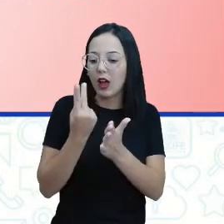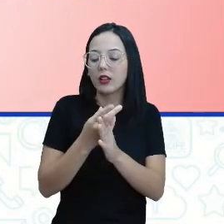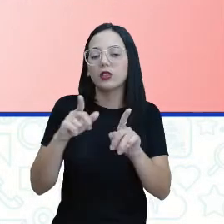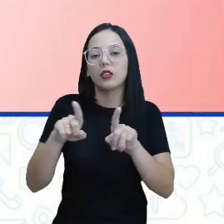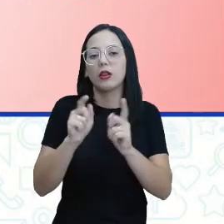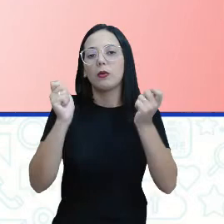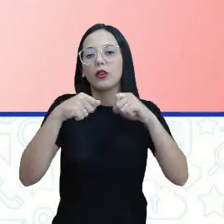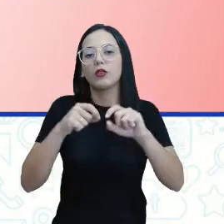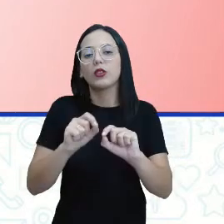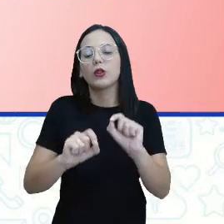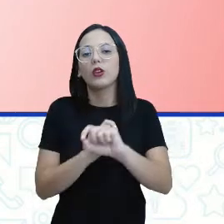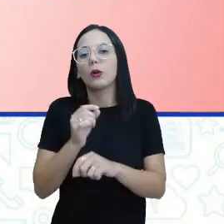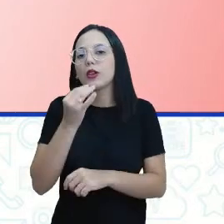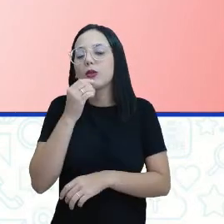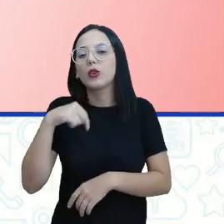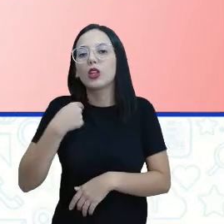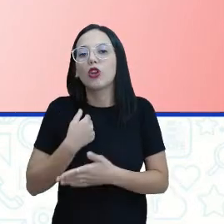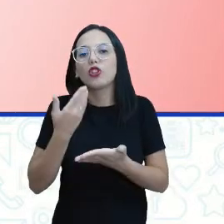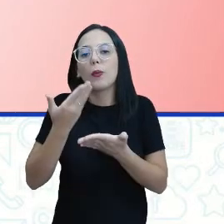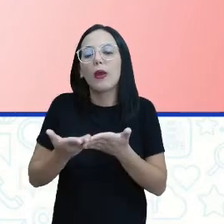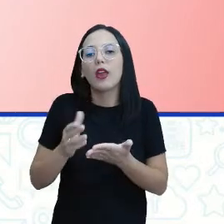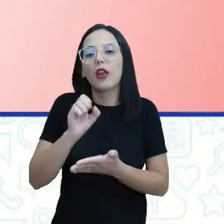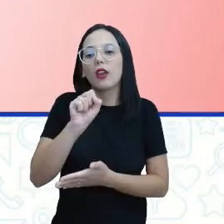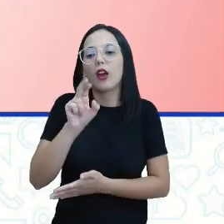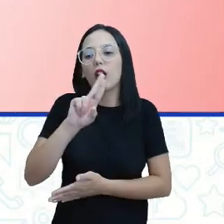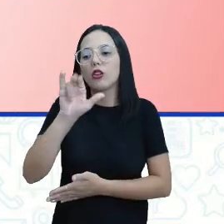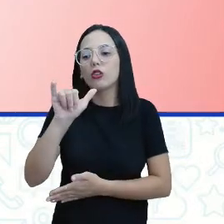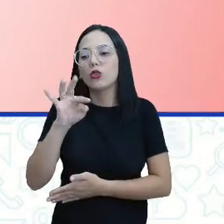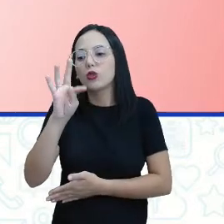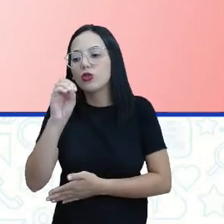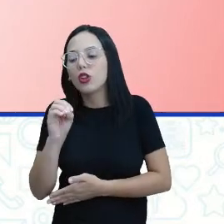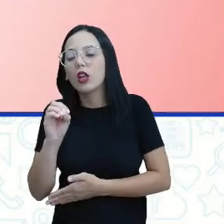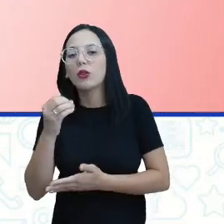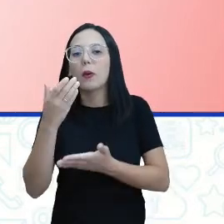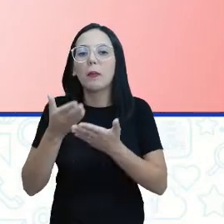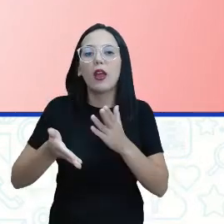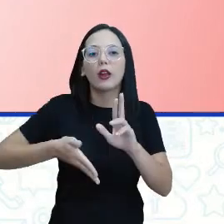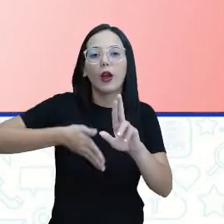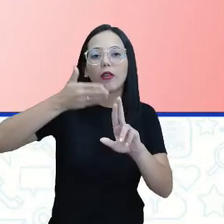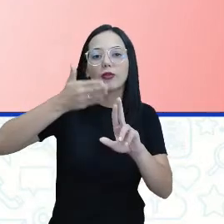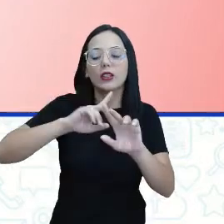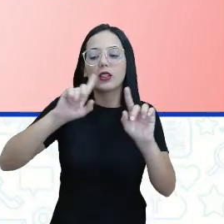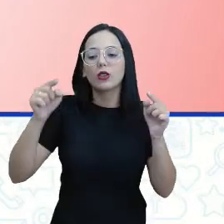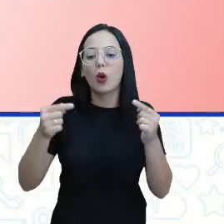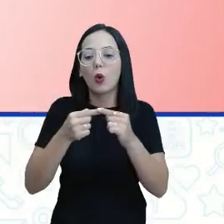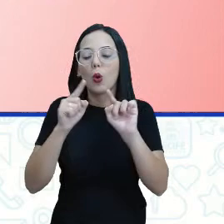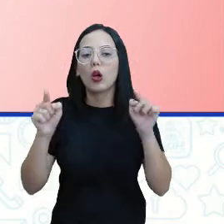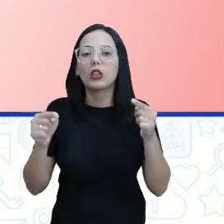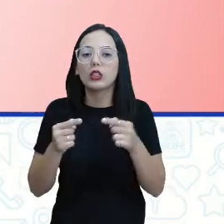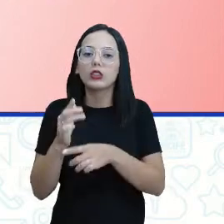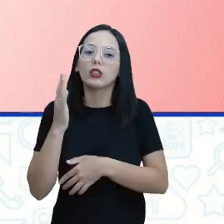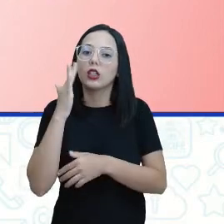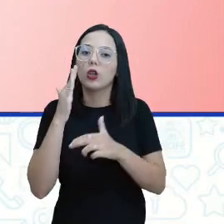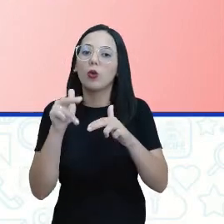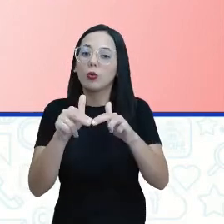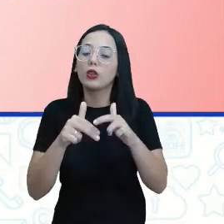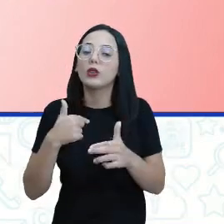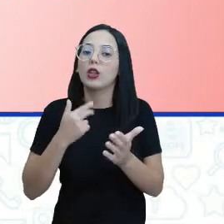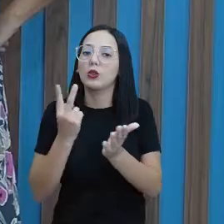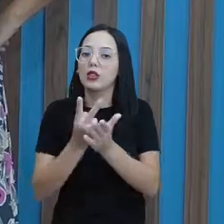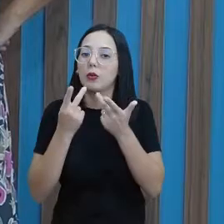com que a gente perca o sujeito, perca o referencial da concordância. Por isso que eu sempre